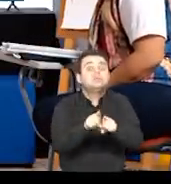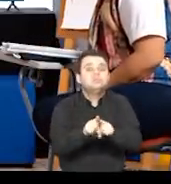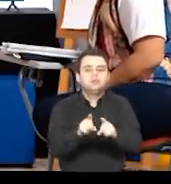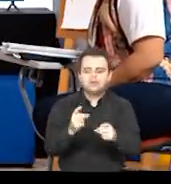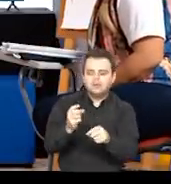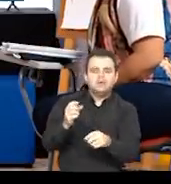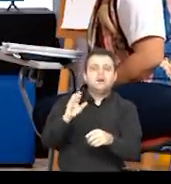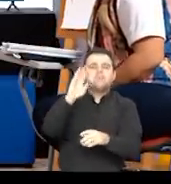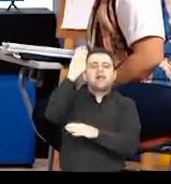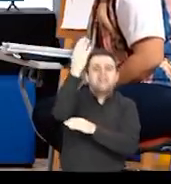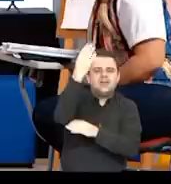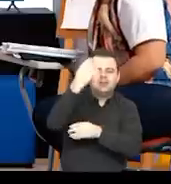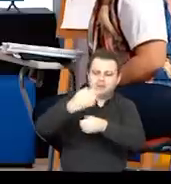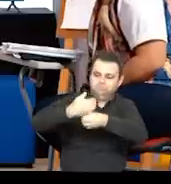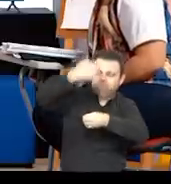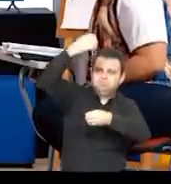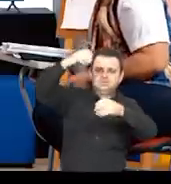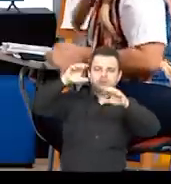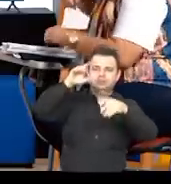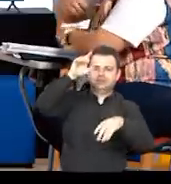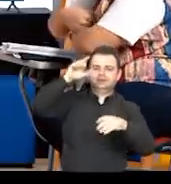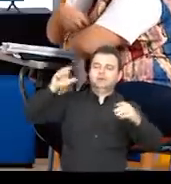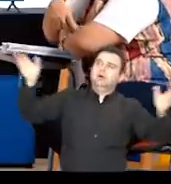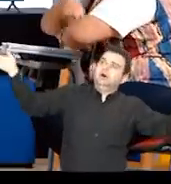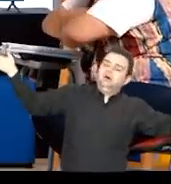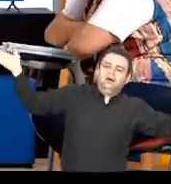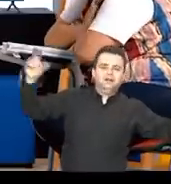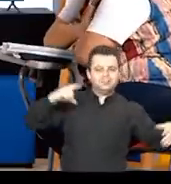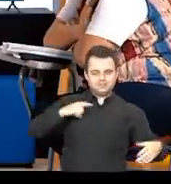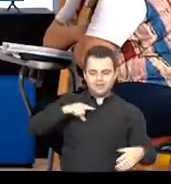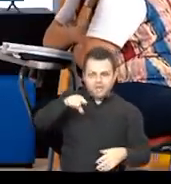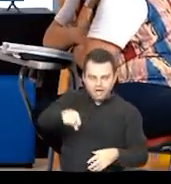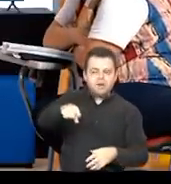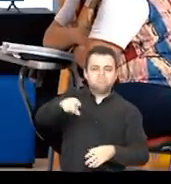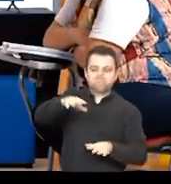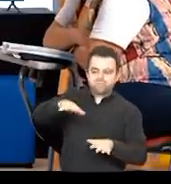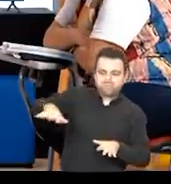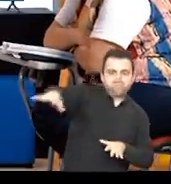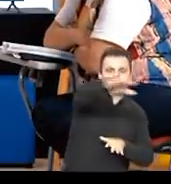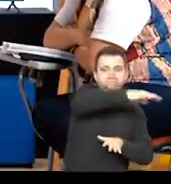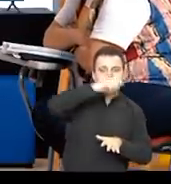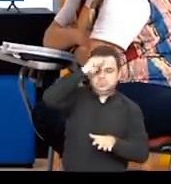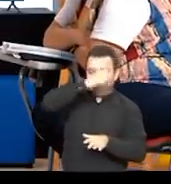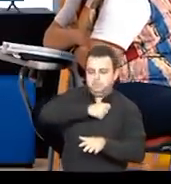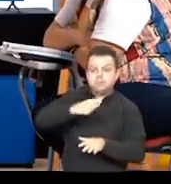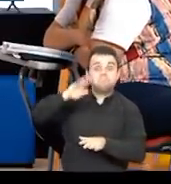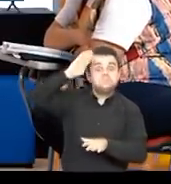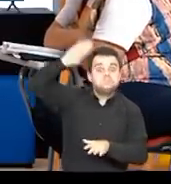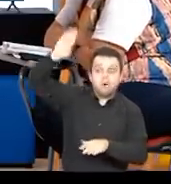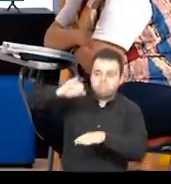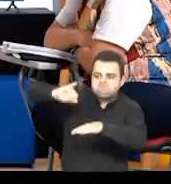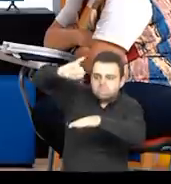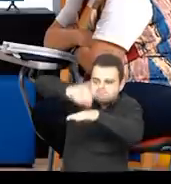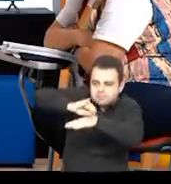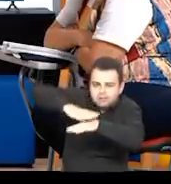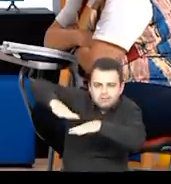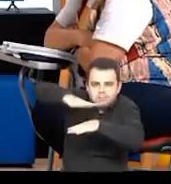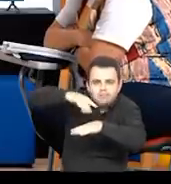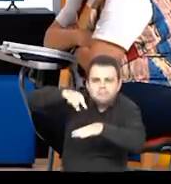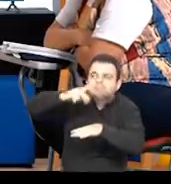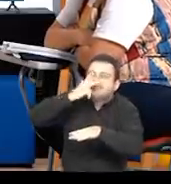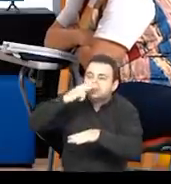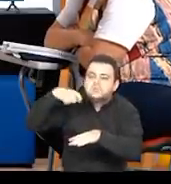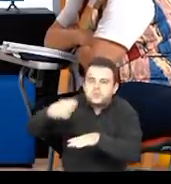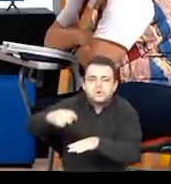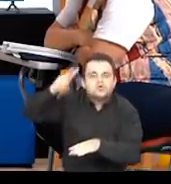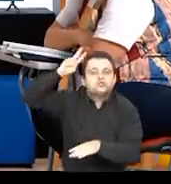uma capela. Exatamente nesse local é o marco zero de nossa cidade, ou seja, onde a história do nosso município